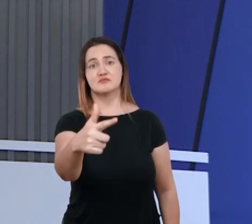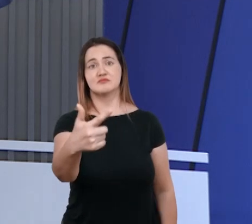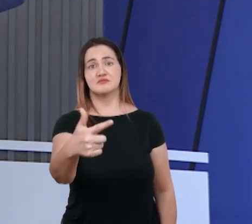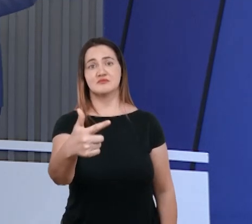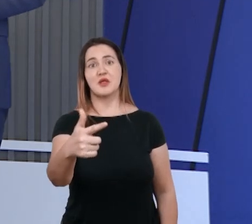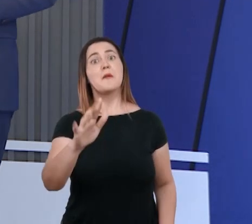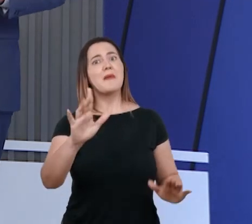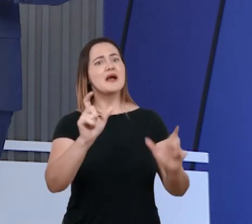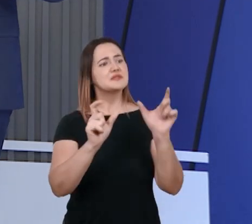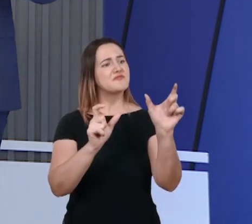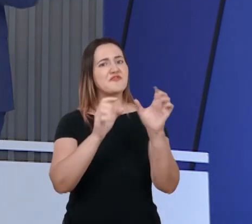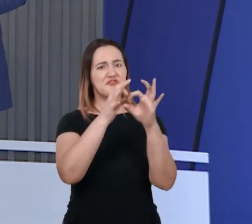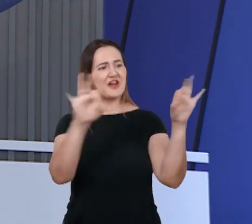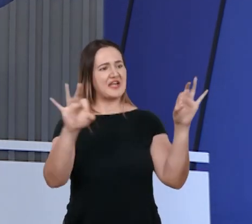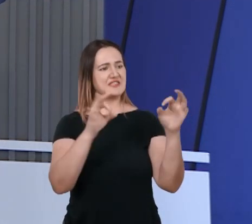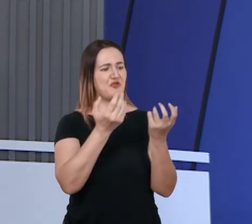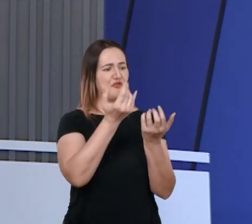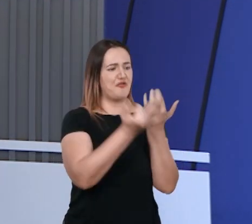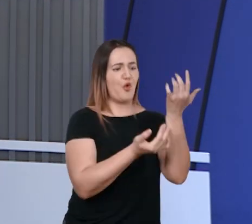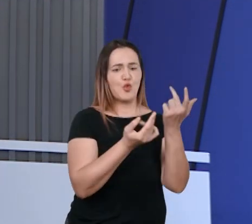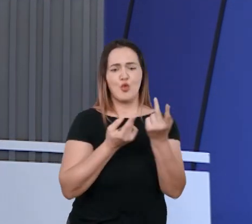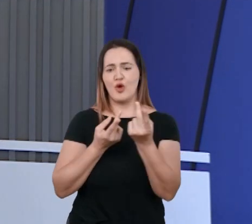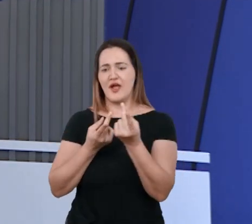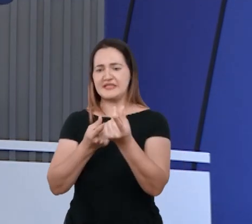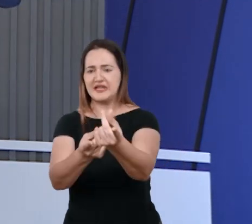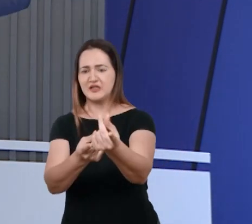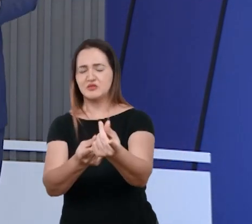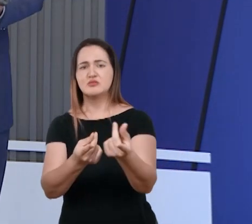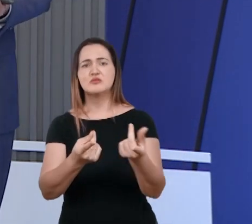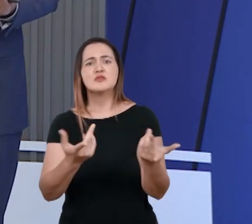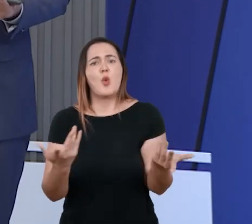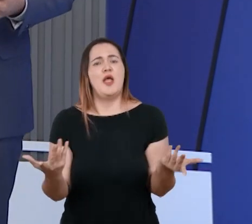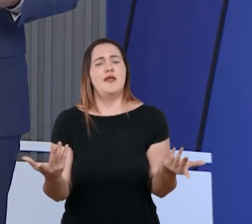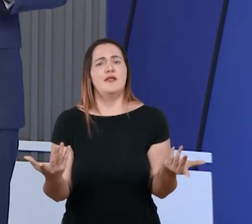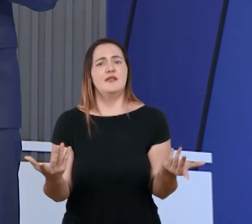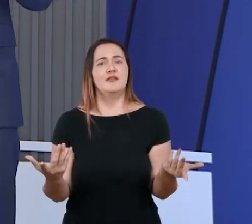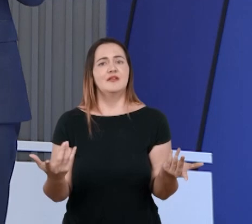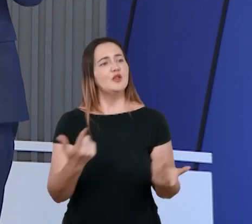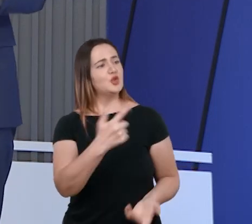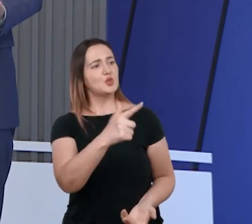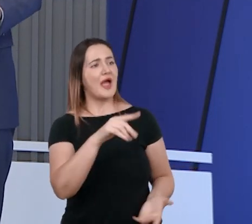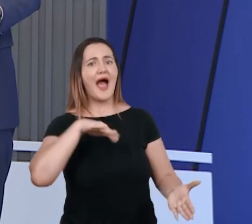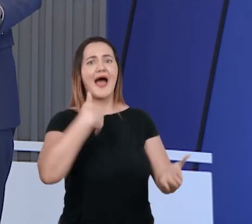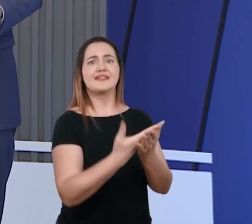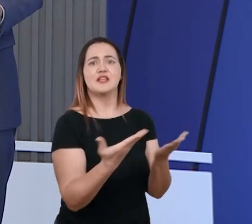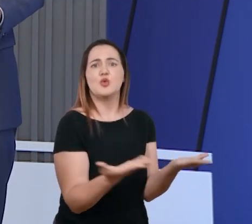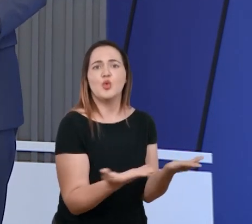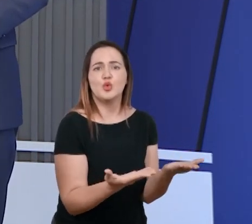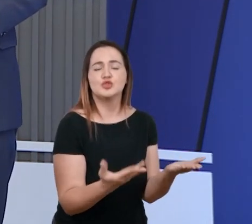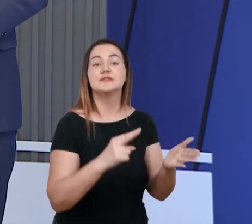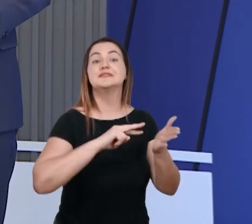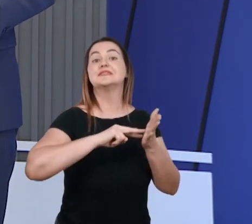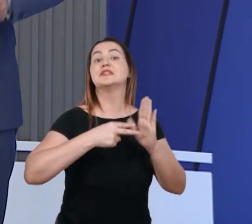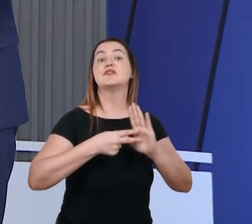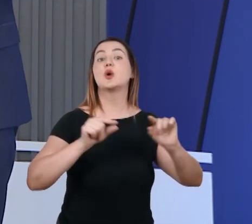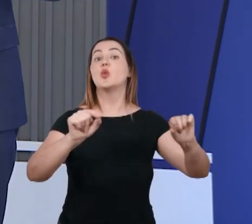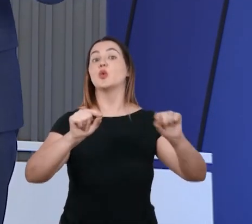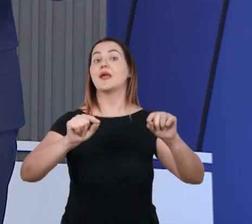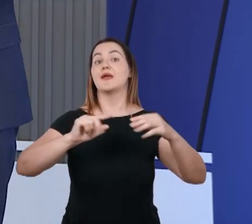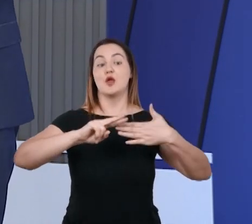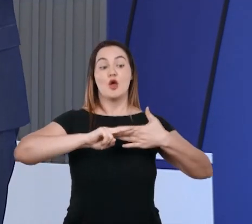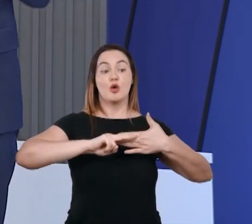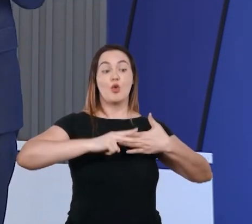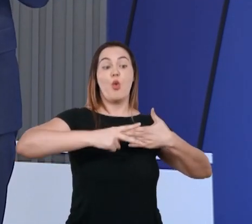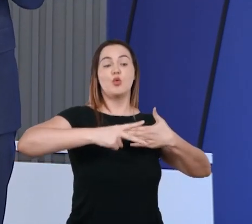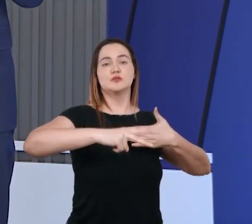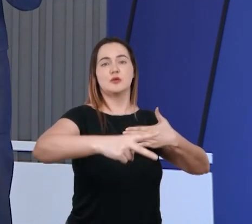e Gomorra foram queimadas, nunca mais foram reconstruídas e nem mais existem. Então, o